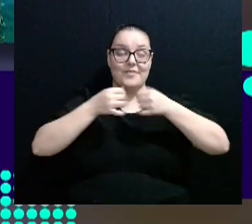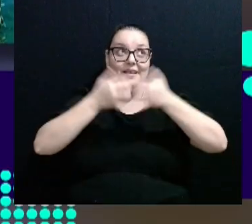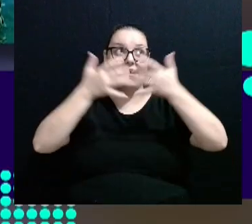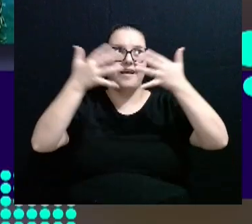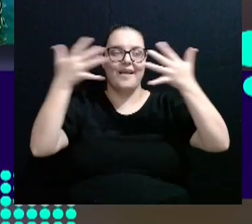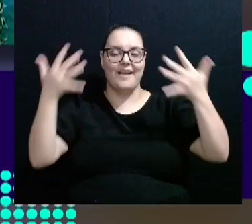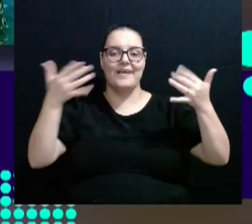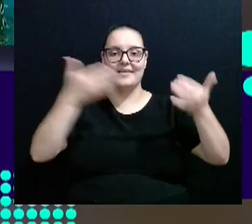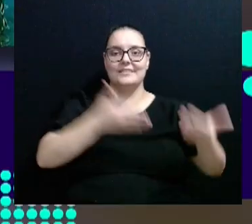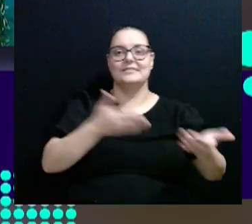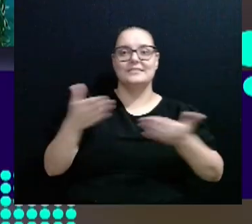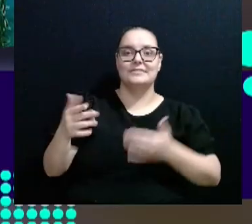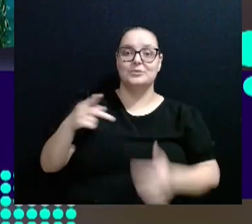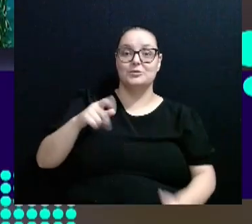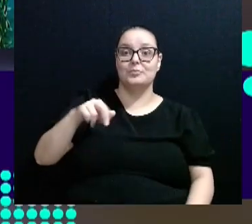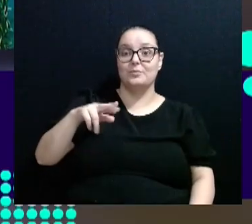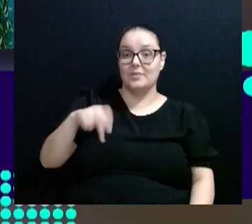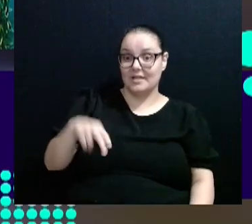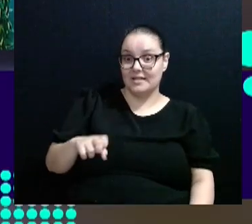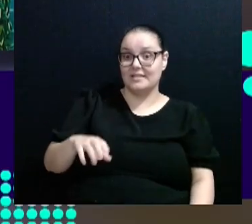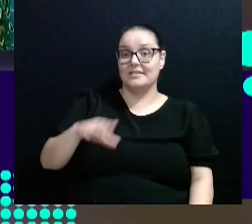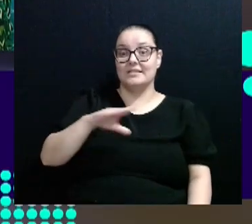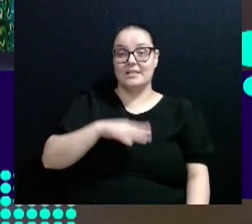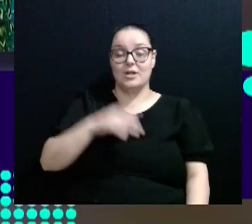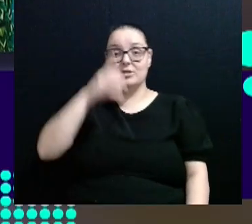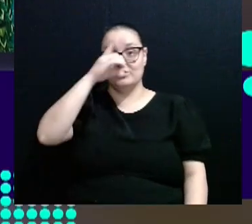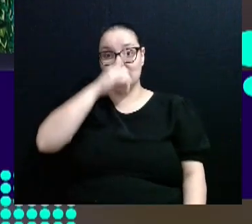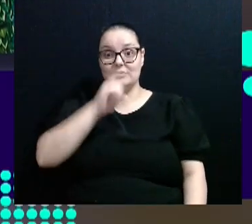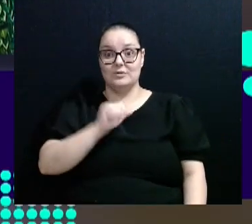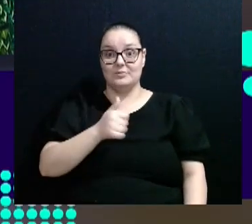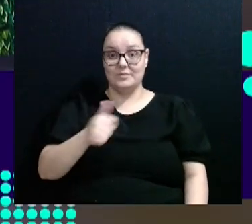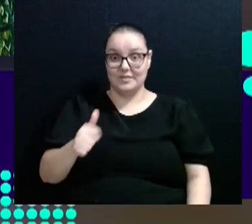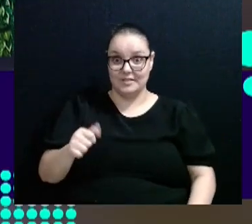da Cidade, domingo, às 11 horas da manhã.